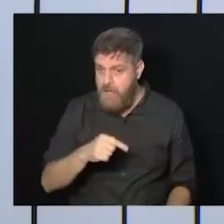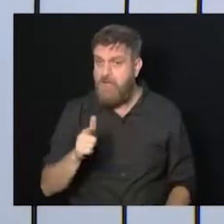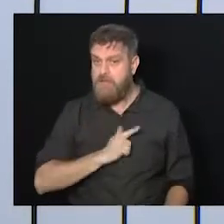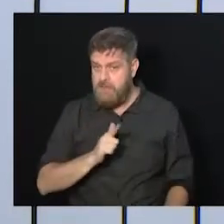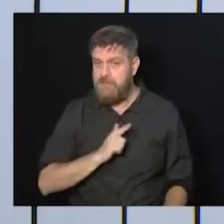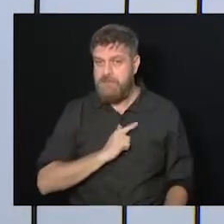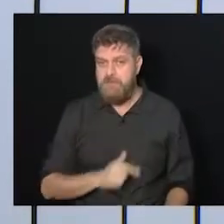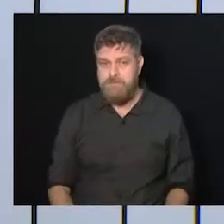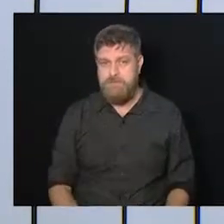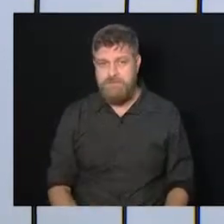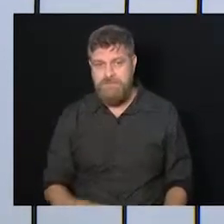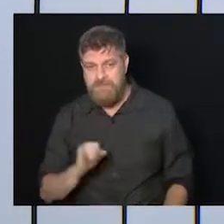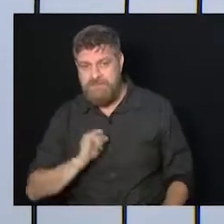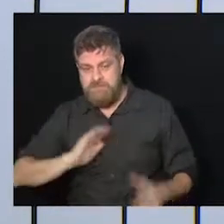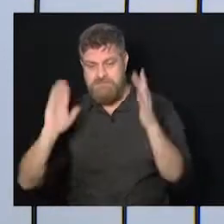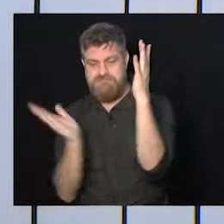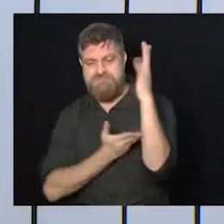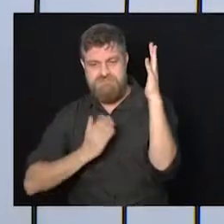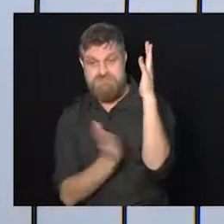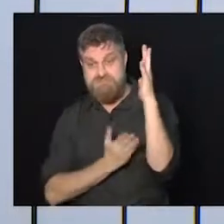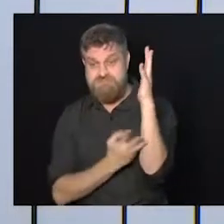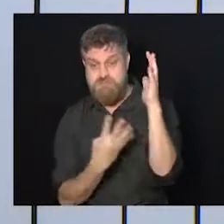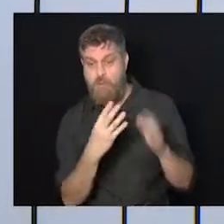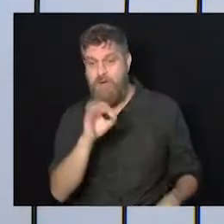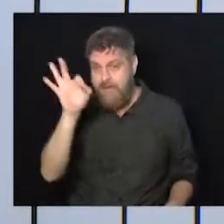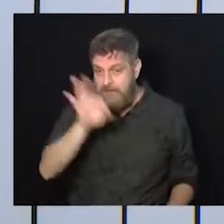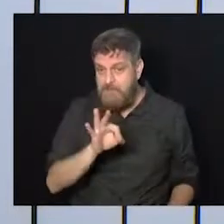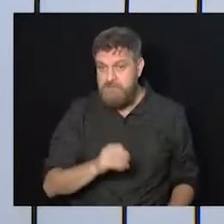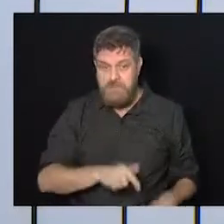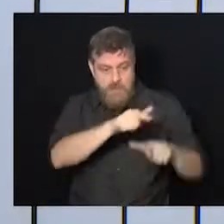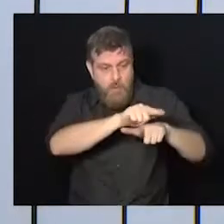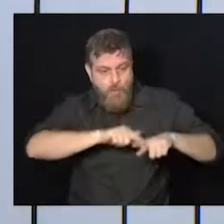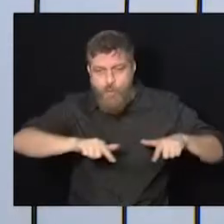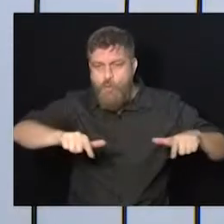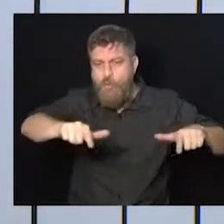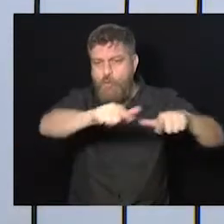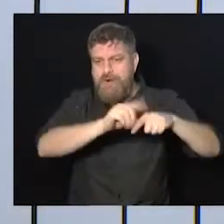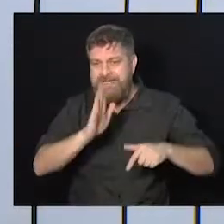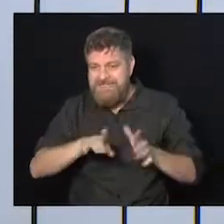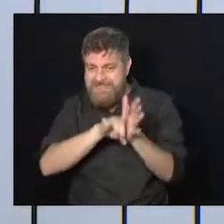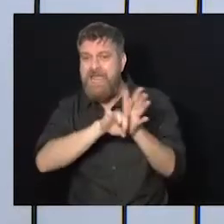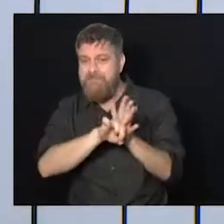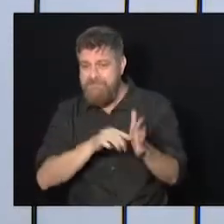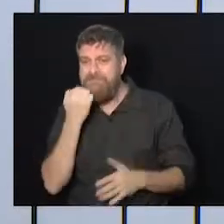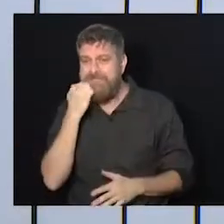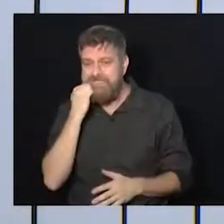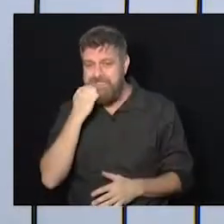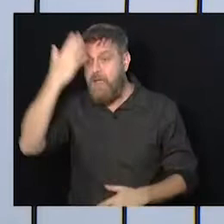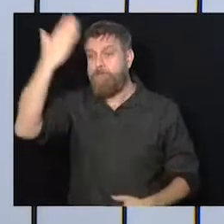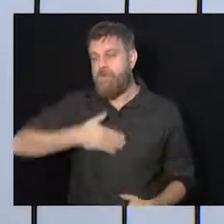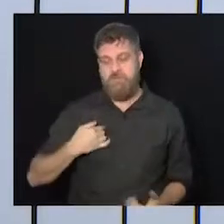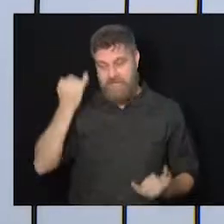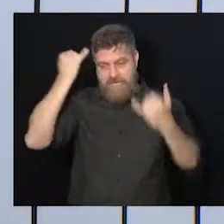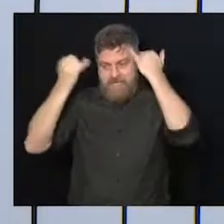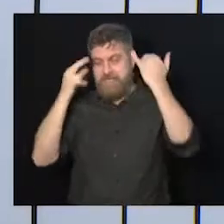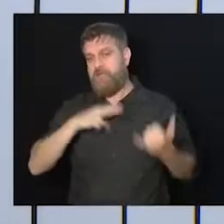Que nem eu falei, se você derrubar 40% da floresta, você deixa de ter floresta. Isso foi calculado cientificamente. Sim. Né? Isso eu não estou tirando,